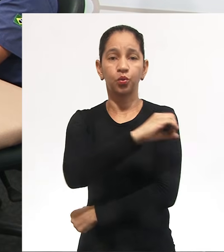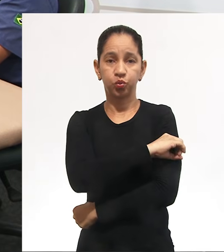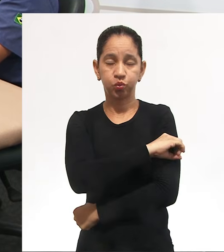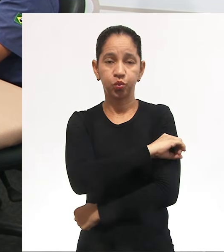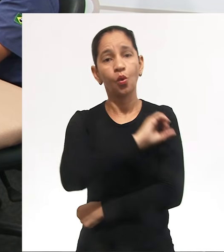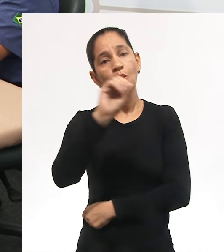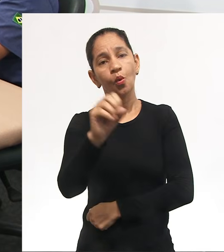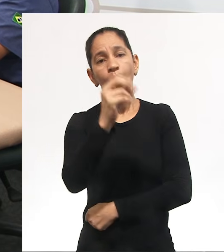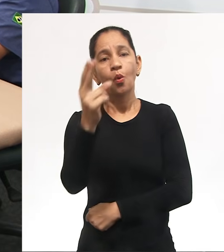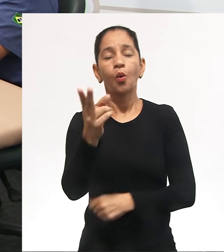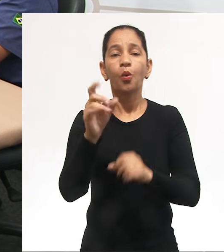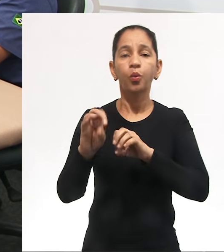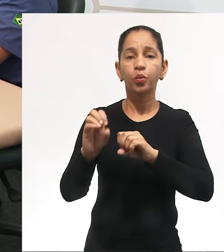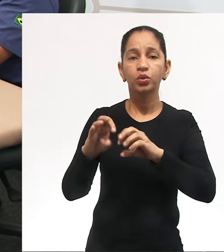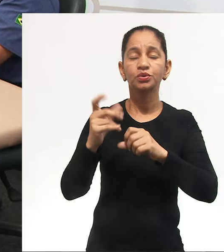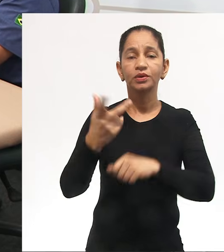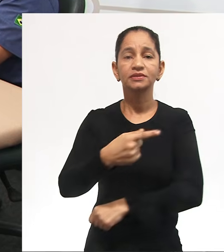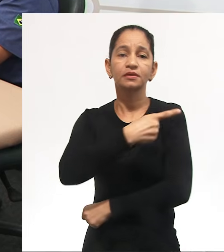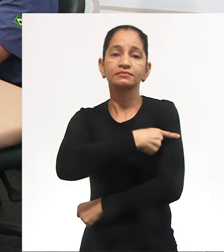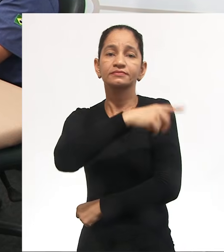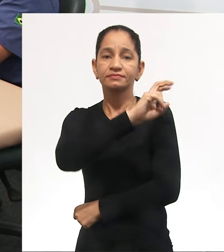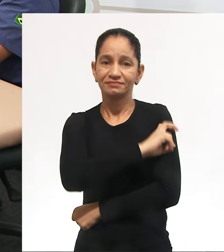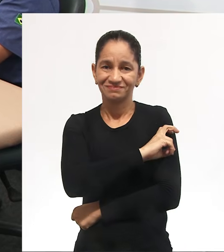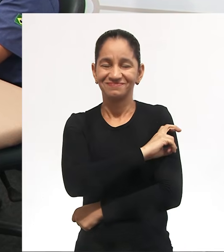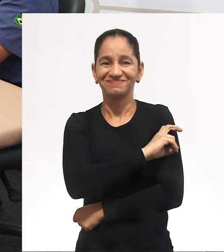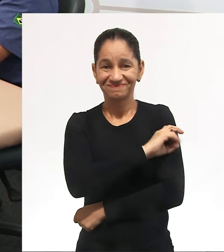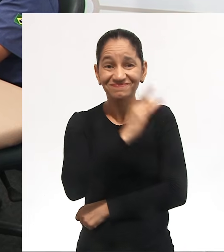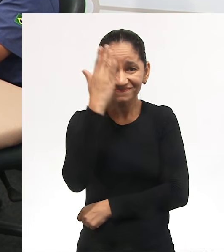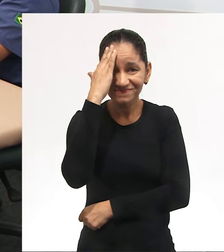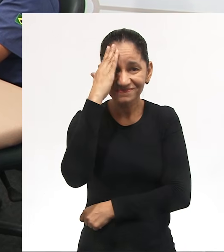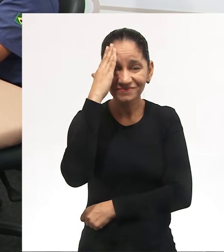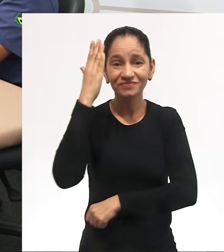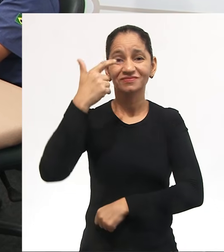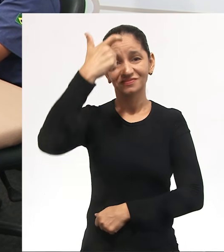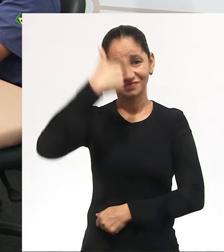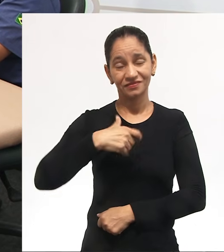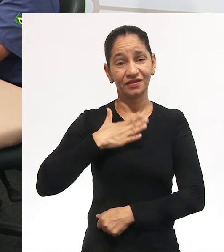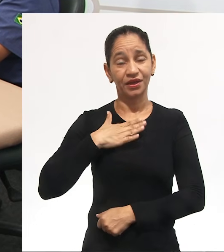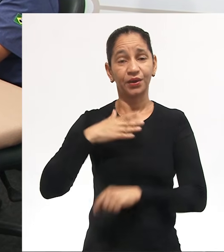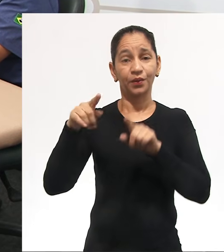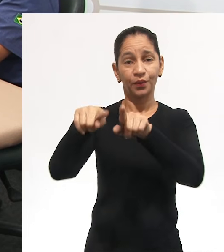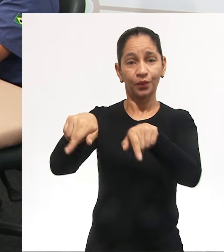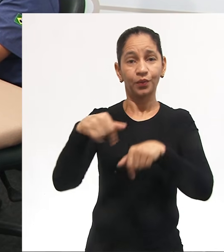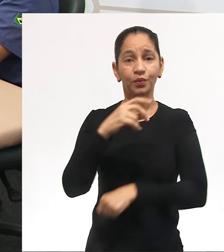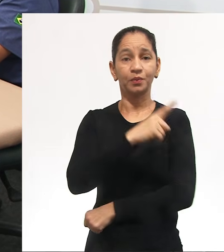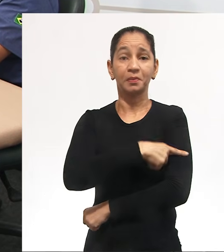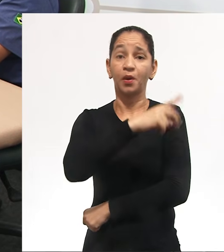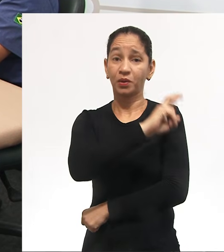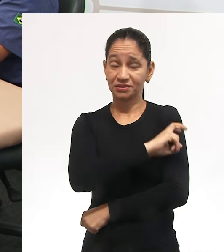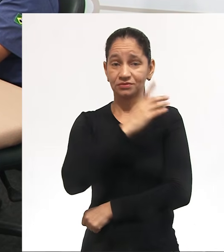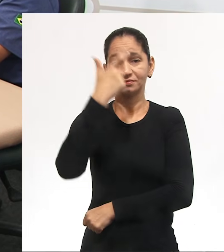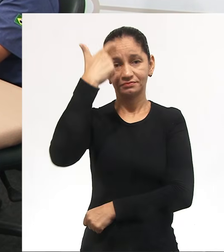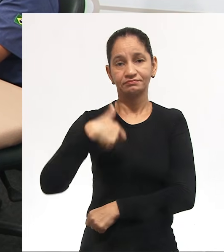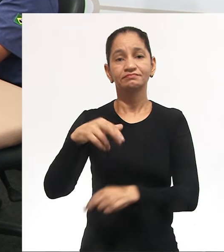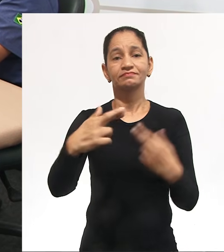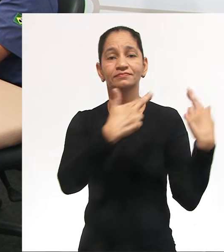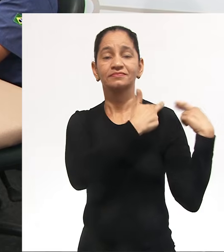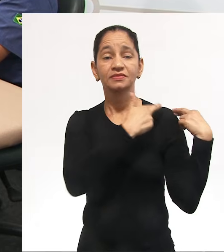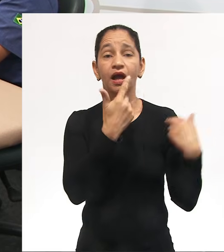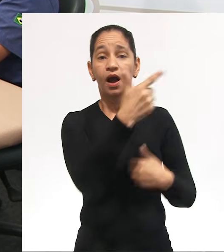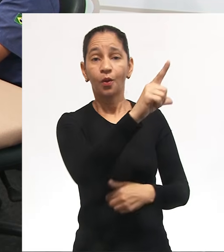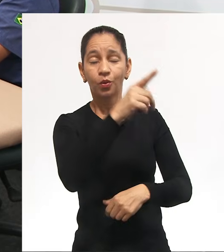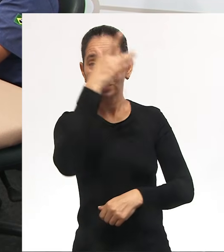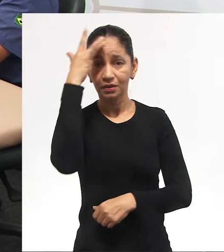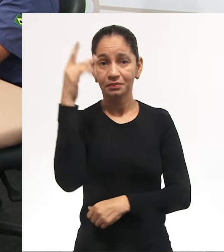nível, educação Isso, infantil e ensino fundamental, isso, séries iniciais. exatamente. E eu fiquei com as crianças do 1º ano